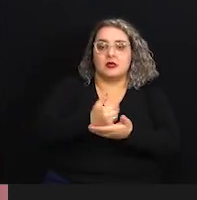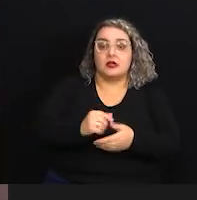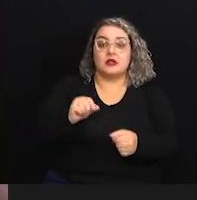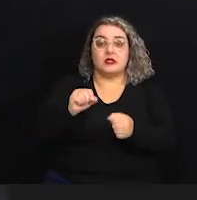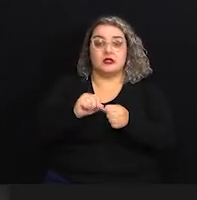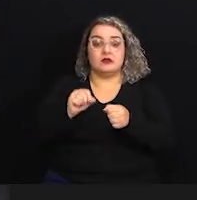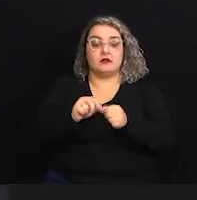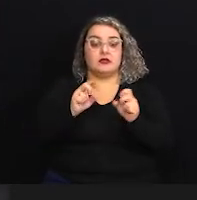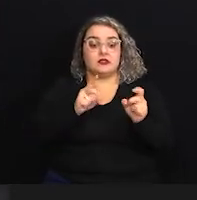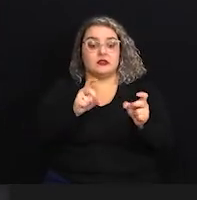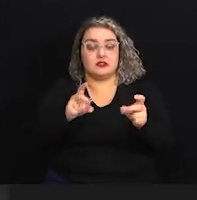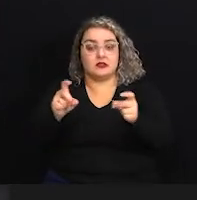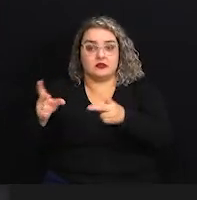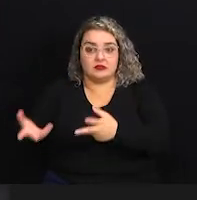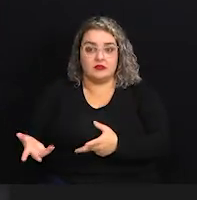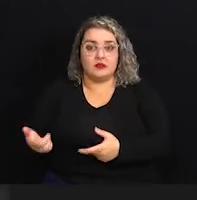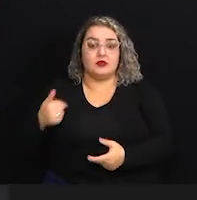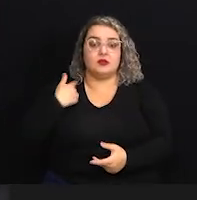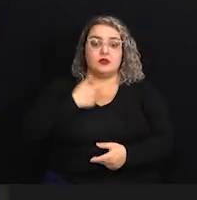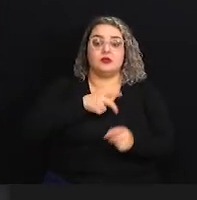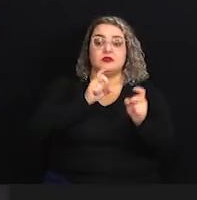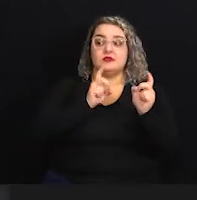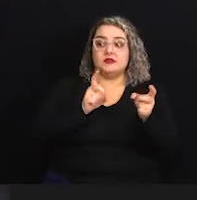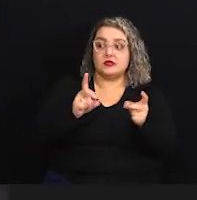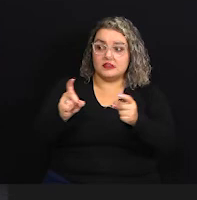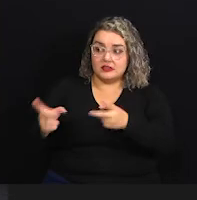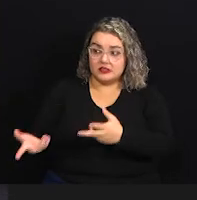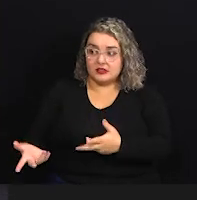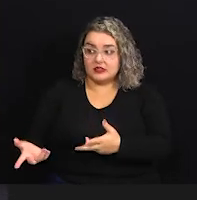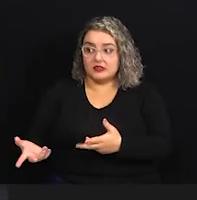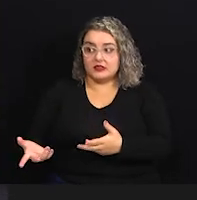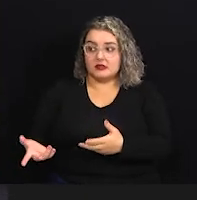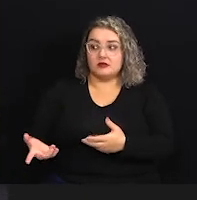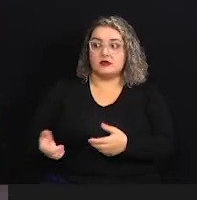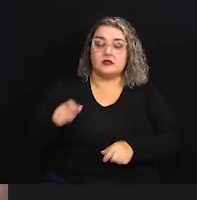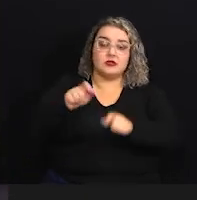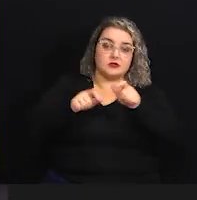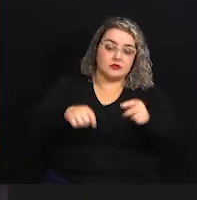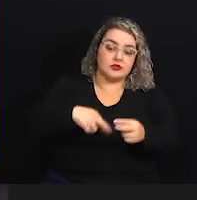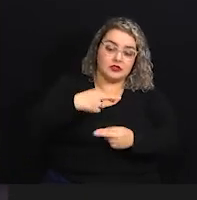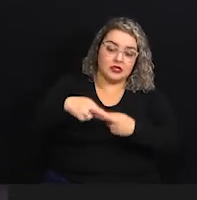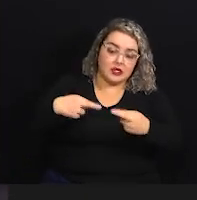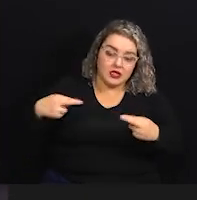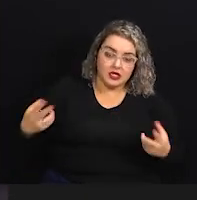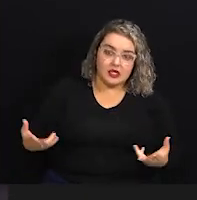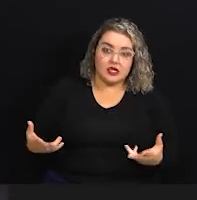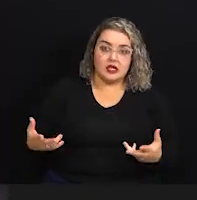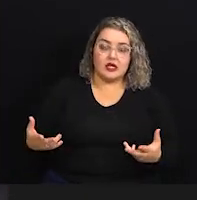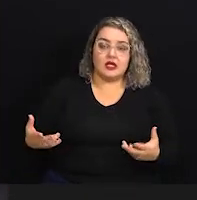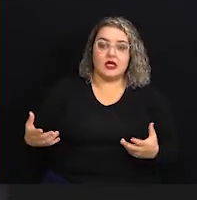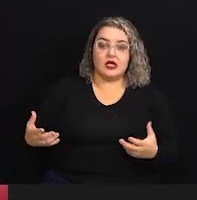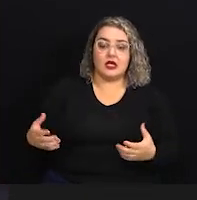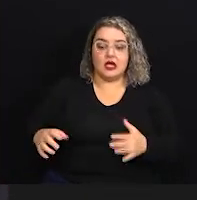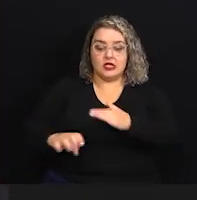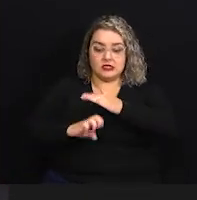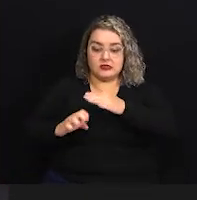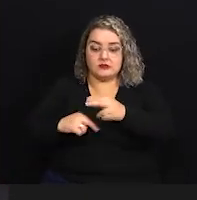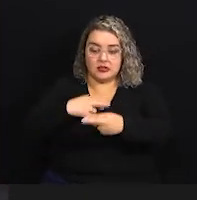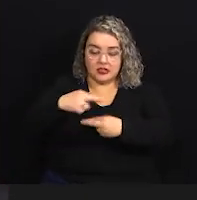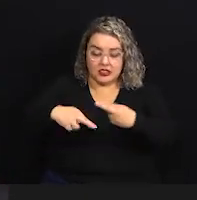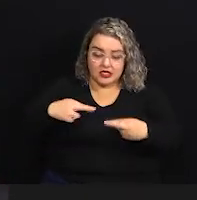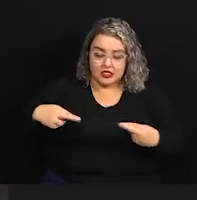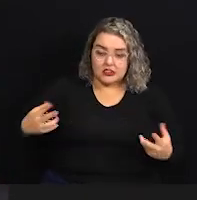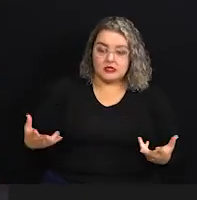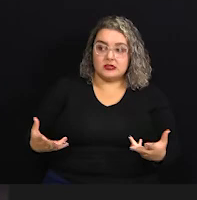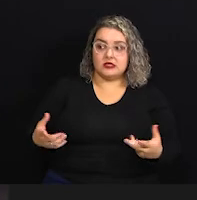gente faça essa venda, a gente vende isso e as pessoas reciclam, né? Quer dizer, as empresas